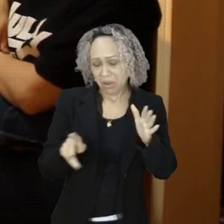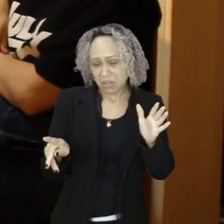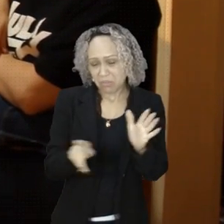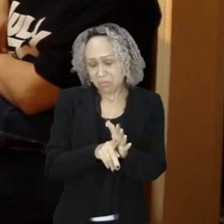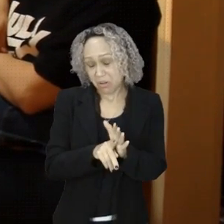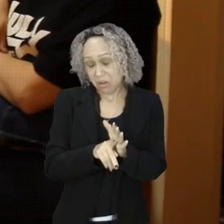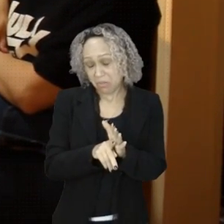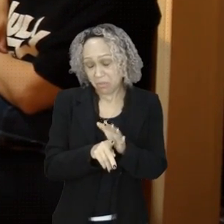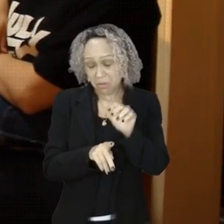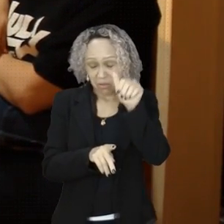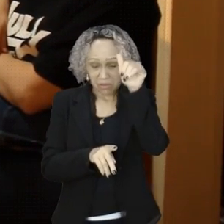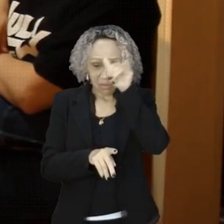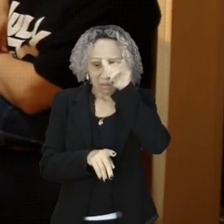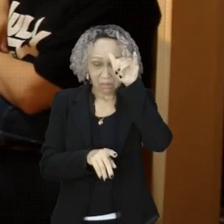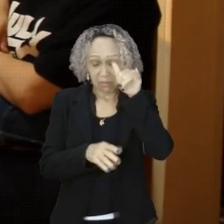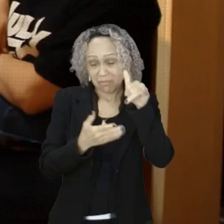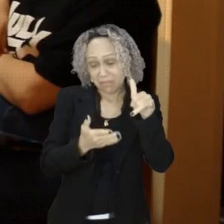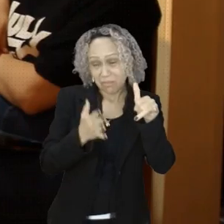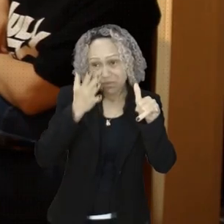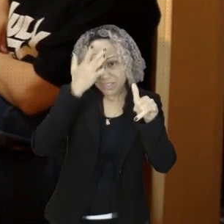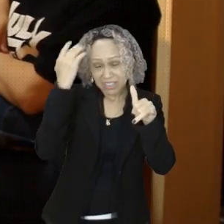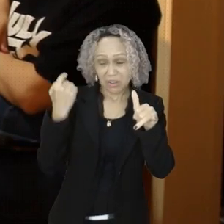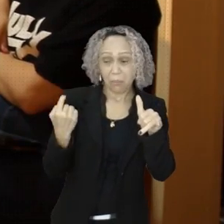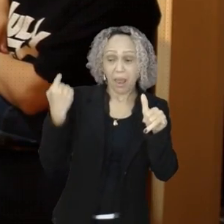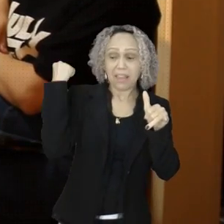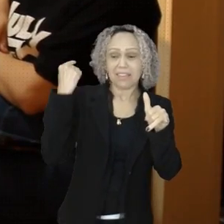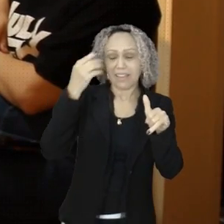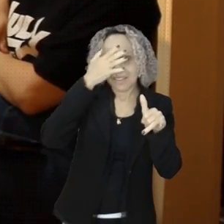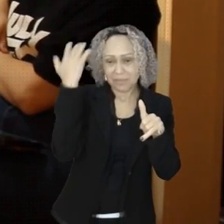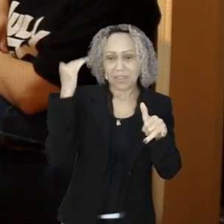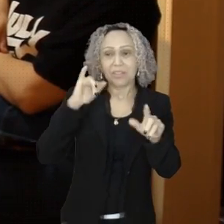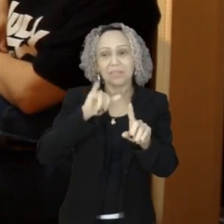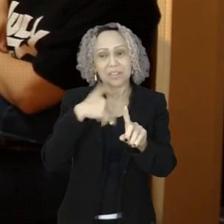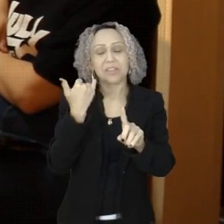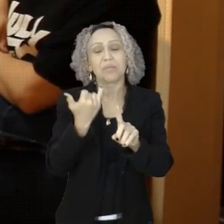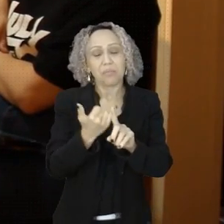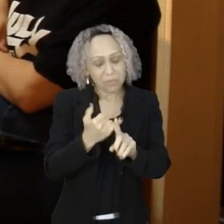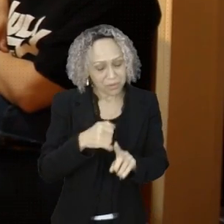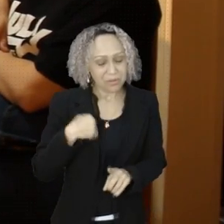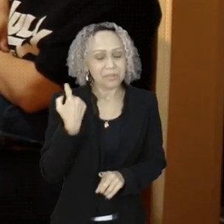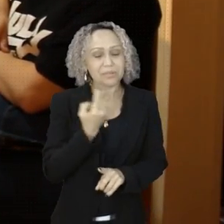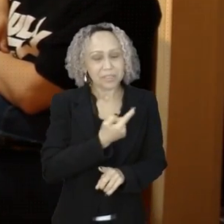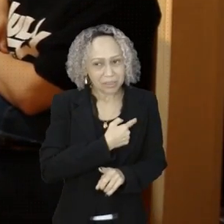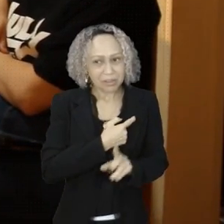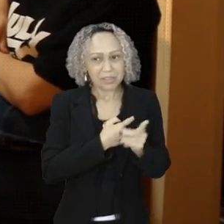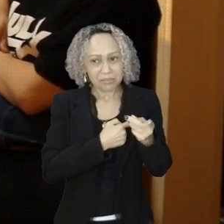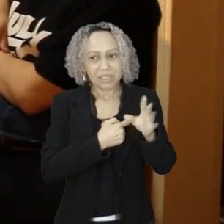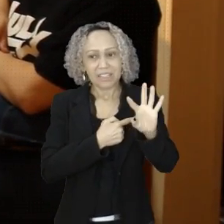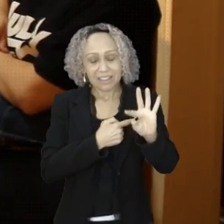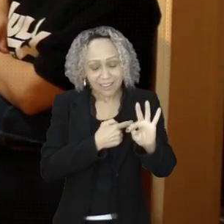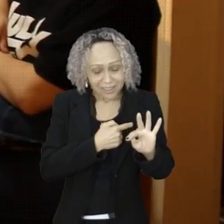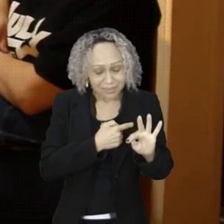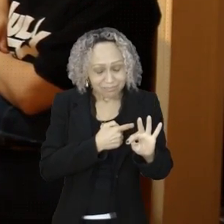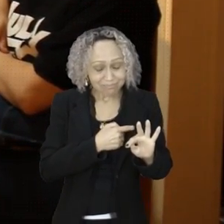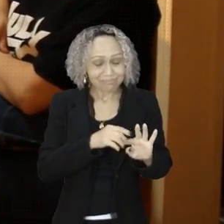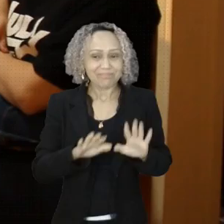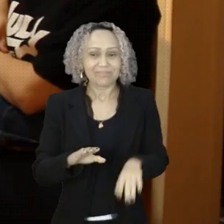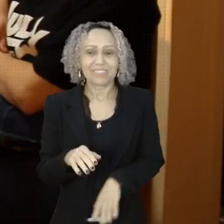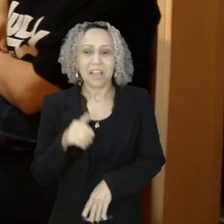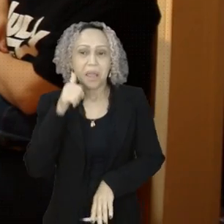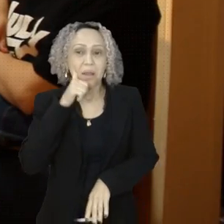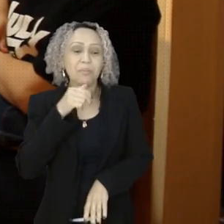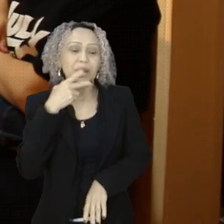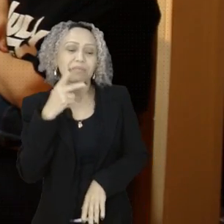É. E essa era a brincadeira das crianças, não era uma, sim, coisa violenta, assim. Sim, mas, claro, brincadeira, certamente vinha